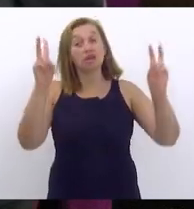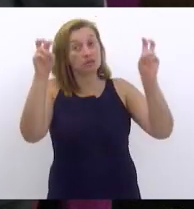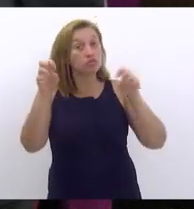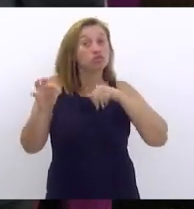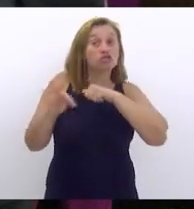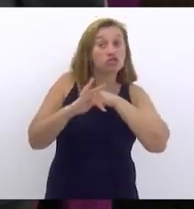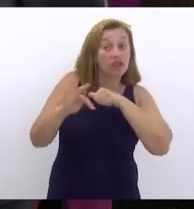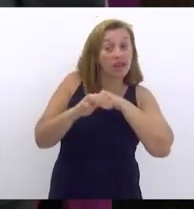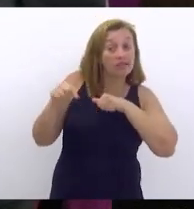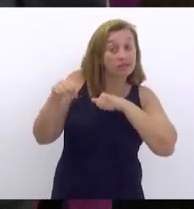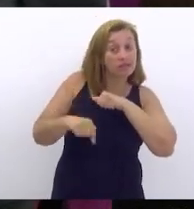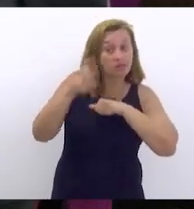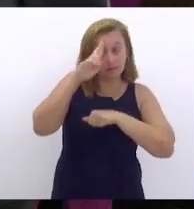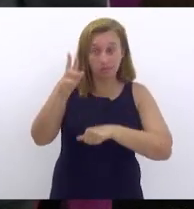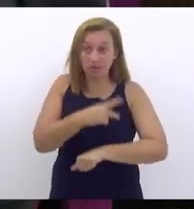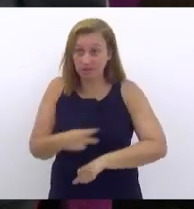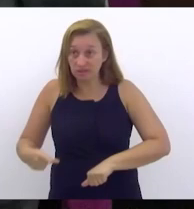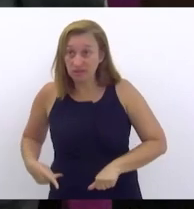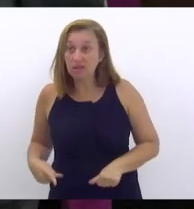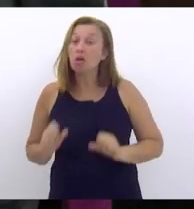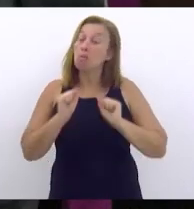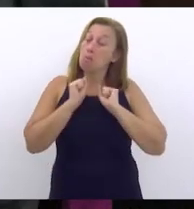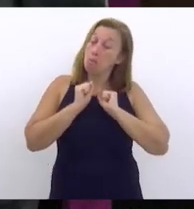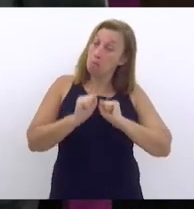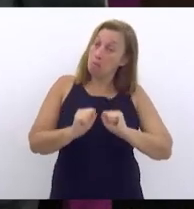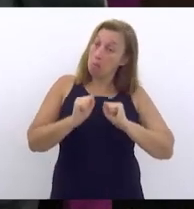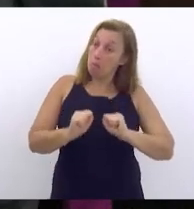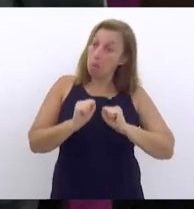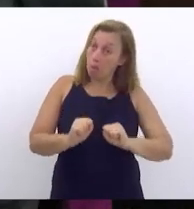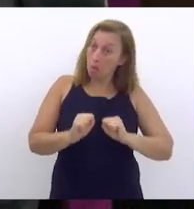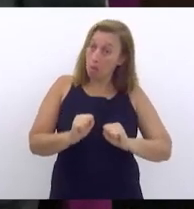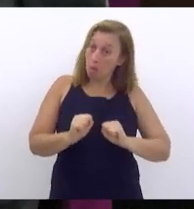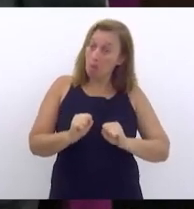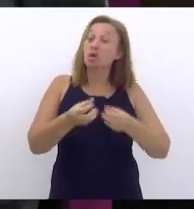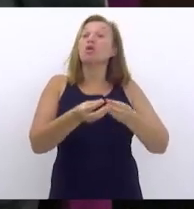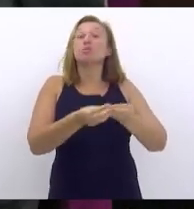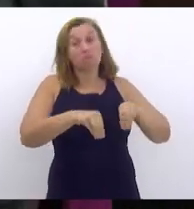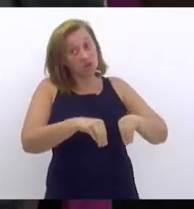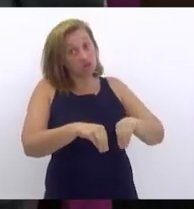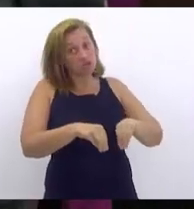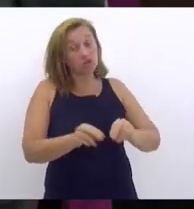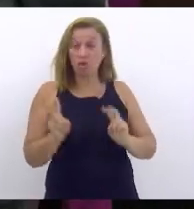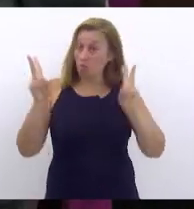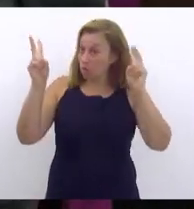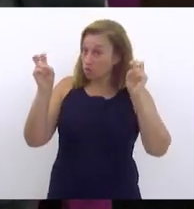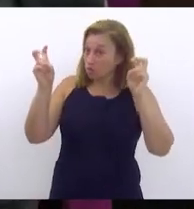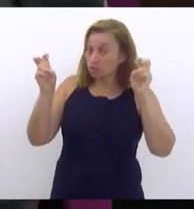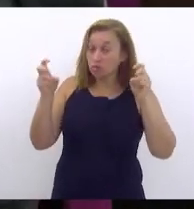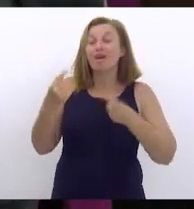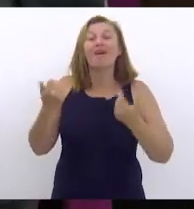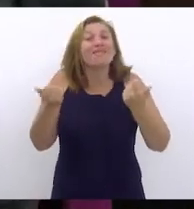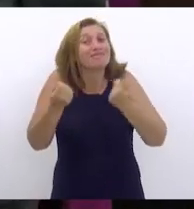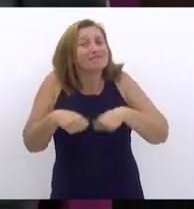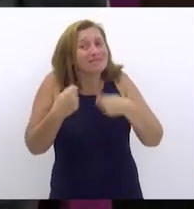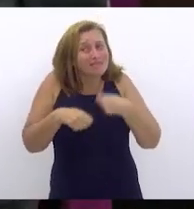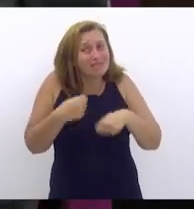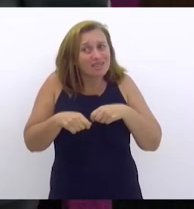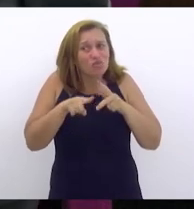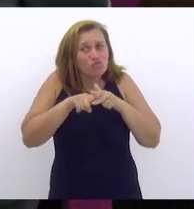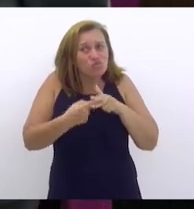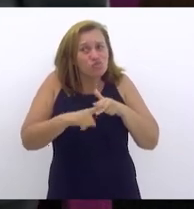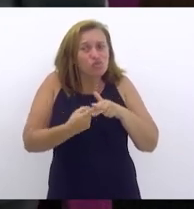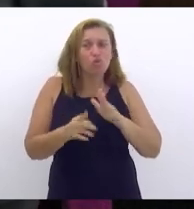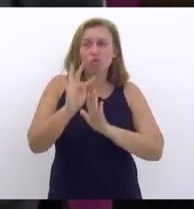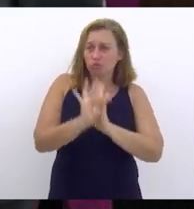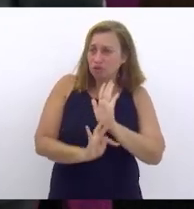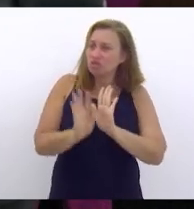aqui, processuais, presidente, que podem ensejar uma eventual prejudicabilidade da matéria e a necessidade de um maior reajuste do